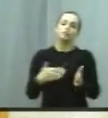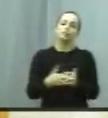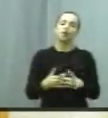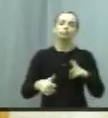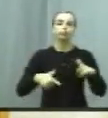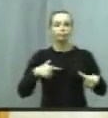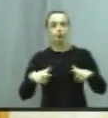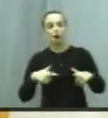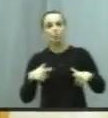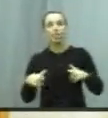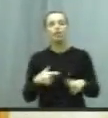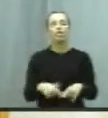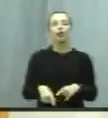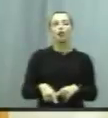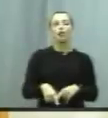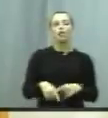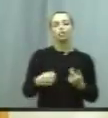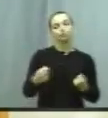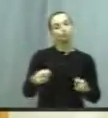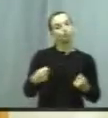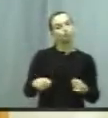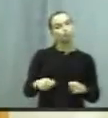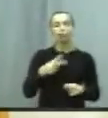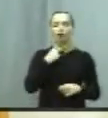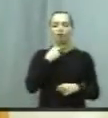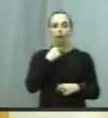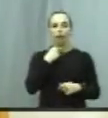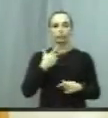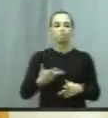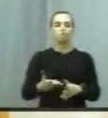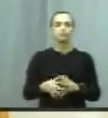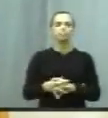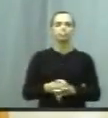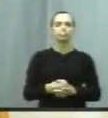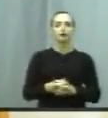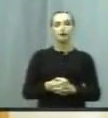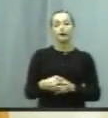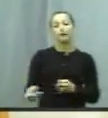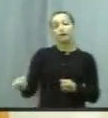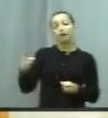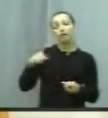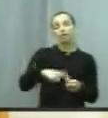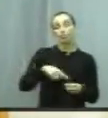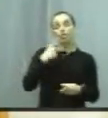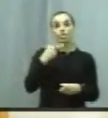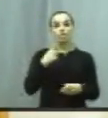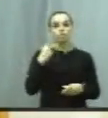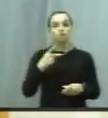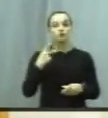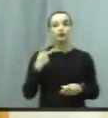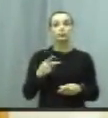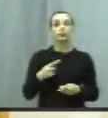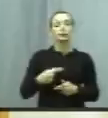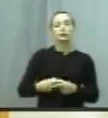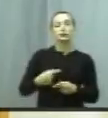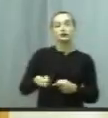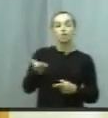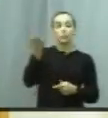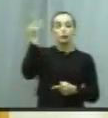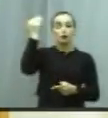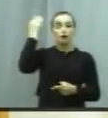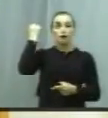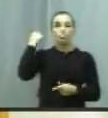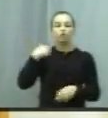não dá para brincar com essas coisas e quero voltar a comentar aqui na semana passada eu falei um pouco sobre o